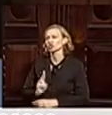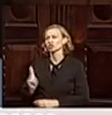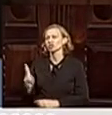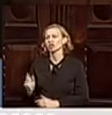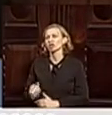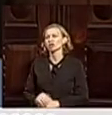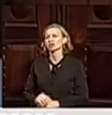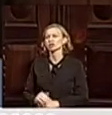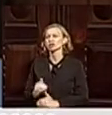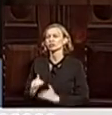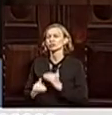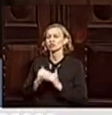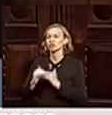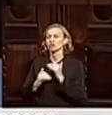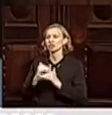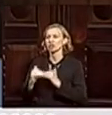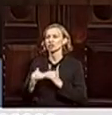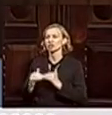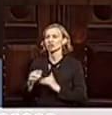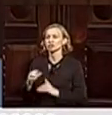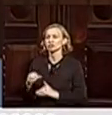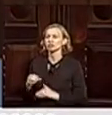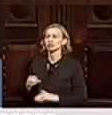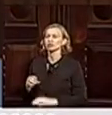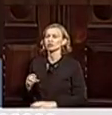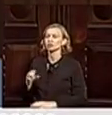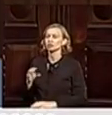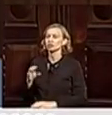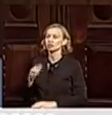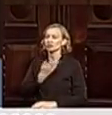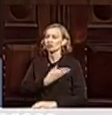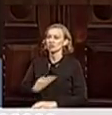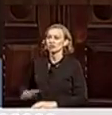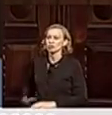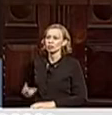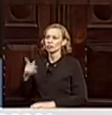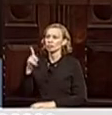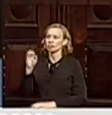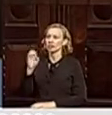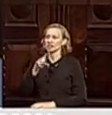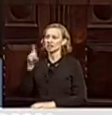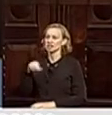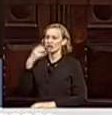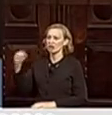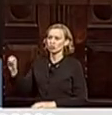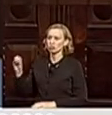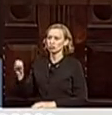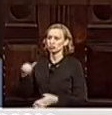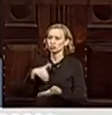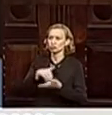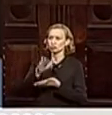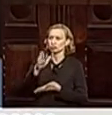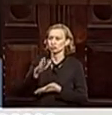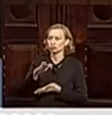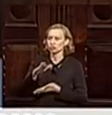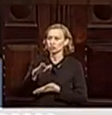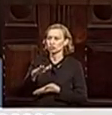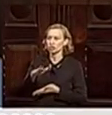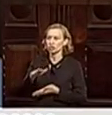ao processo de impeachment do governador Pezão, de darmos continuidade à CPI dos transportes, não só